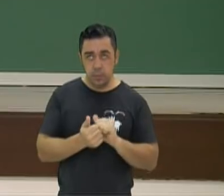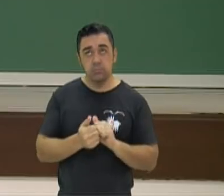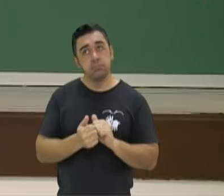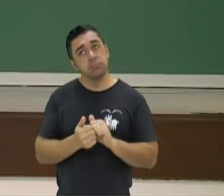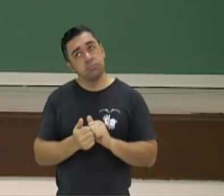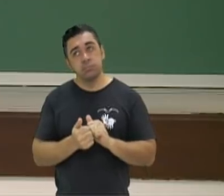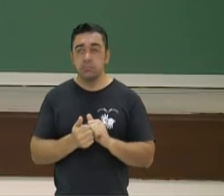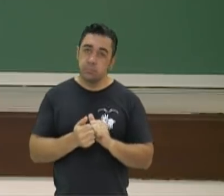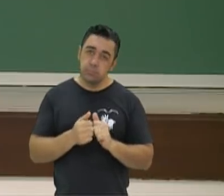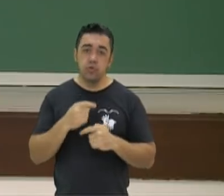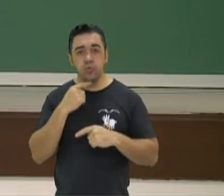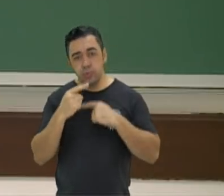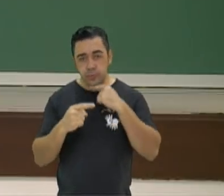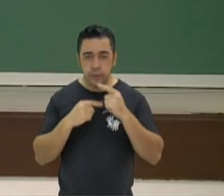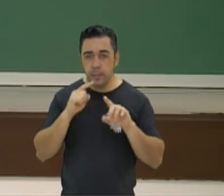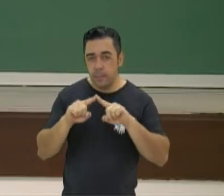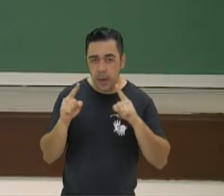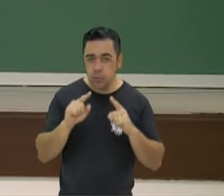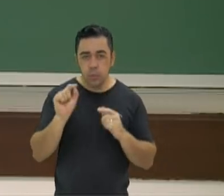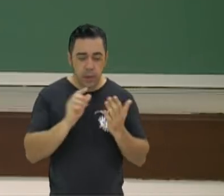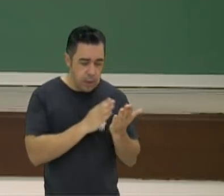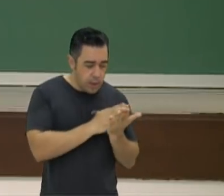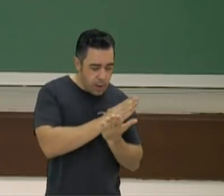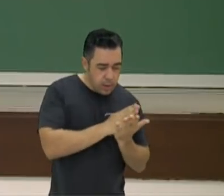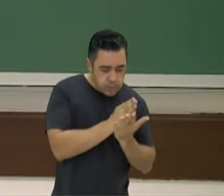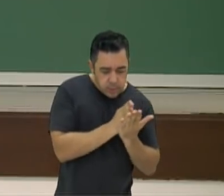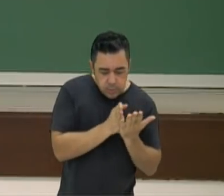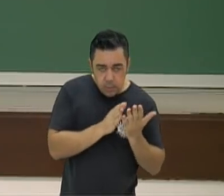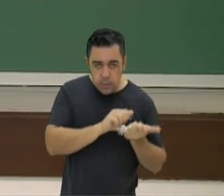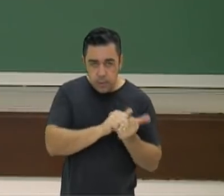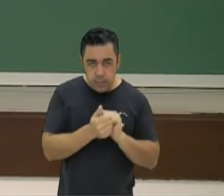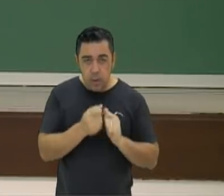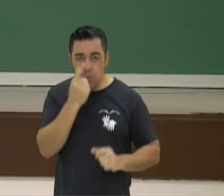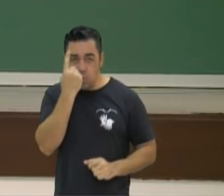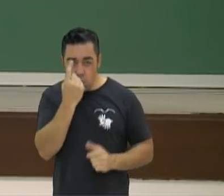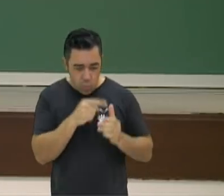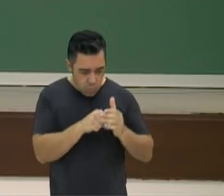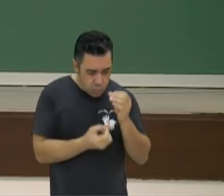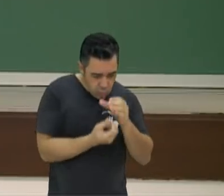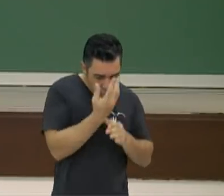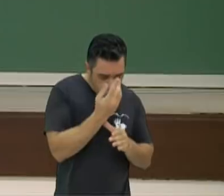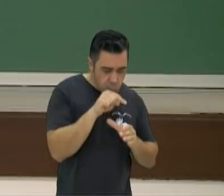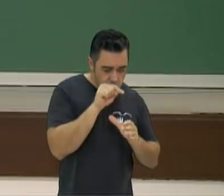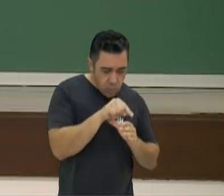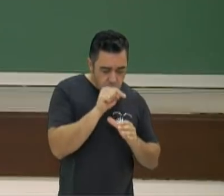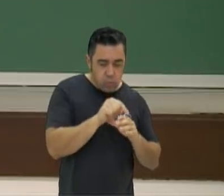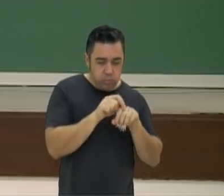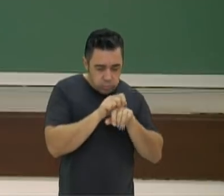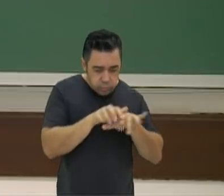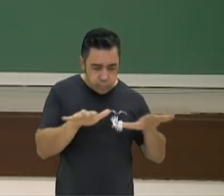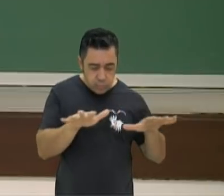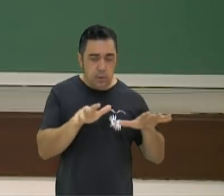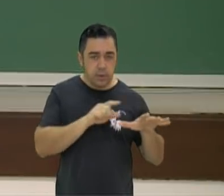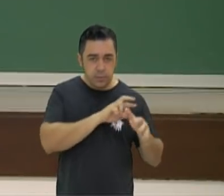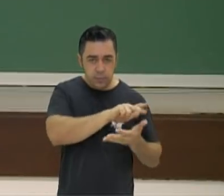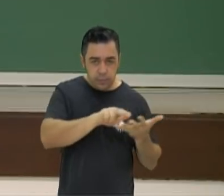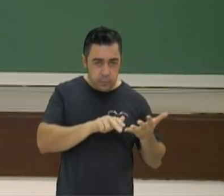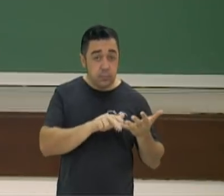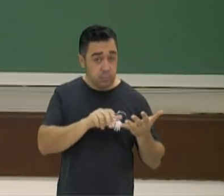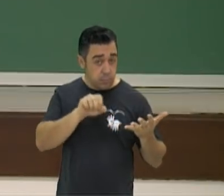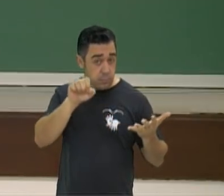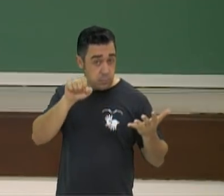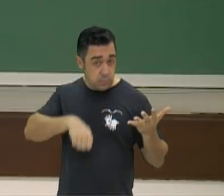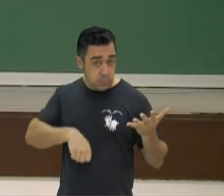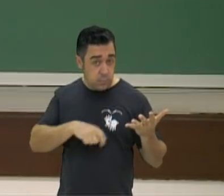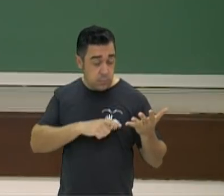ter gerado dúvida, mas vamos pensar lá, o que era irradiação adaptativa? Um ancestral comum que deu origem a várias espécies.